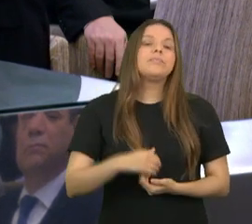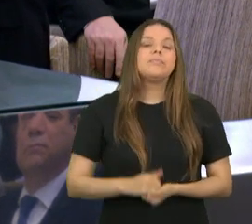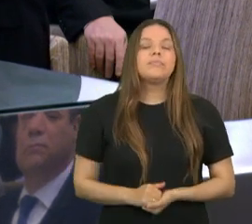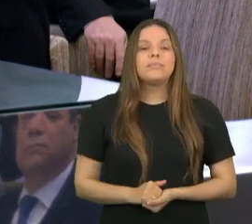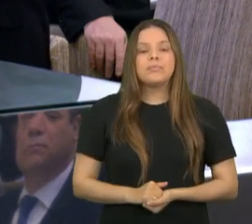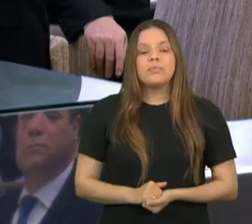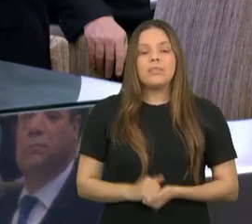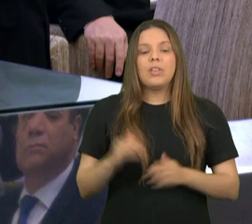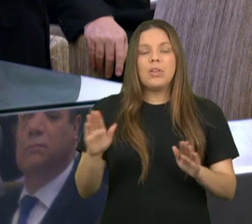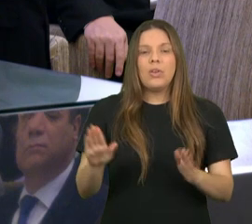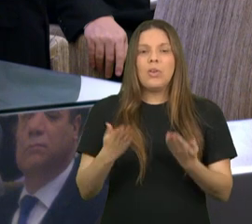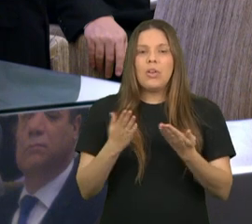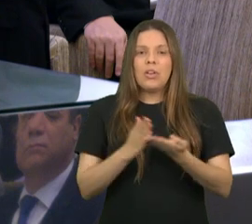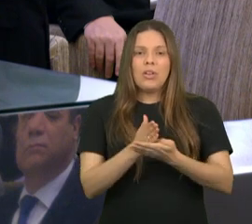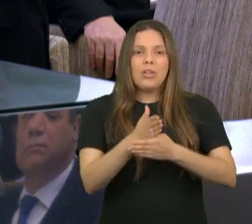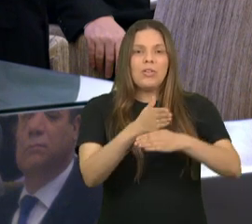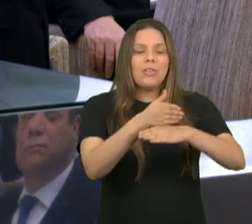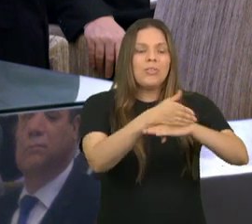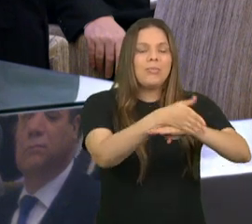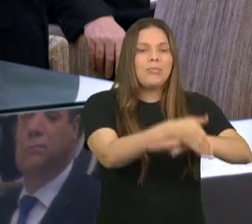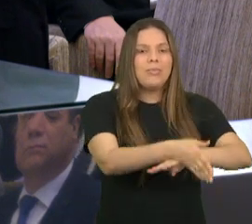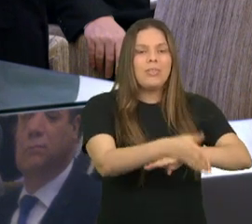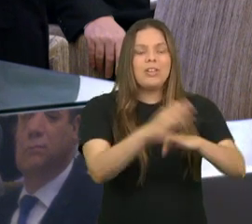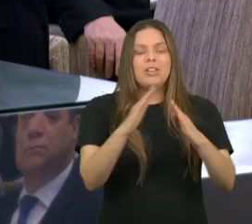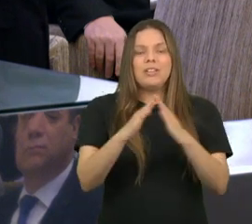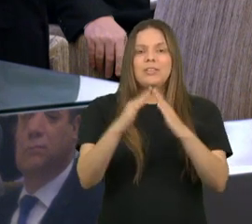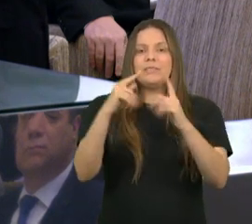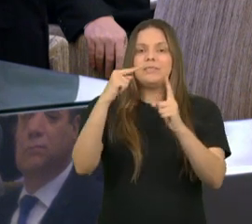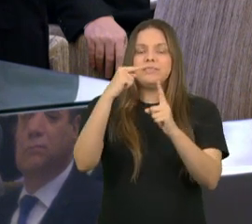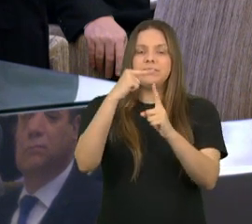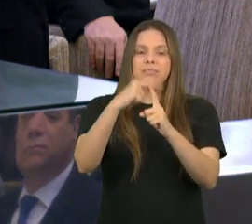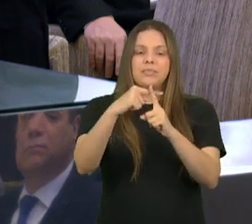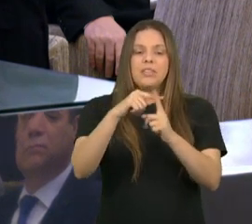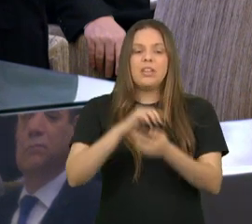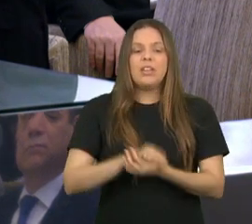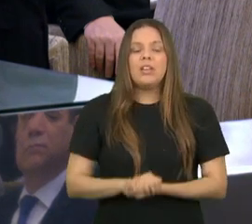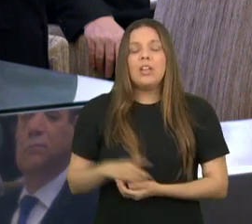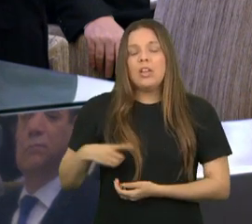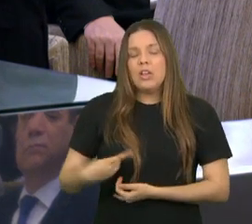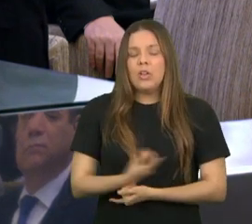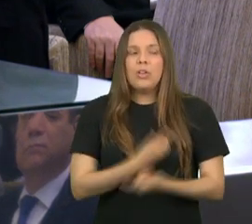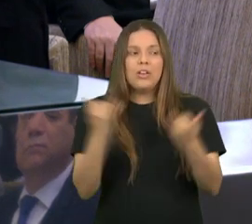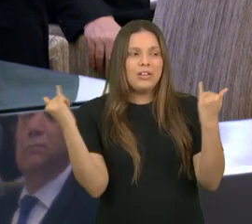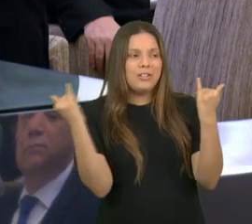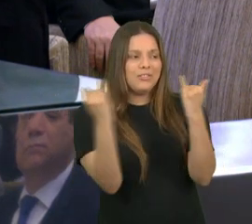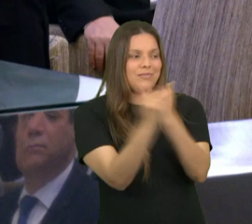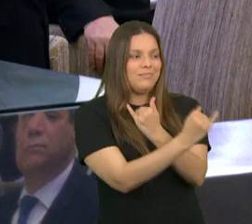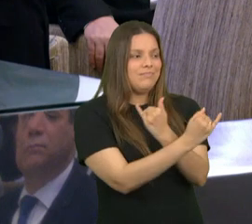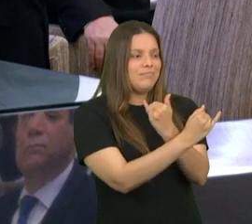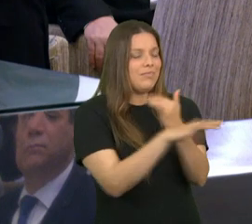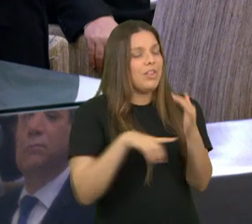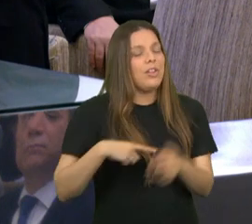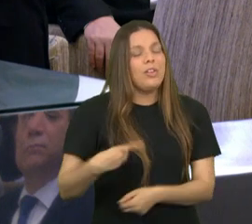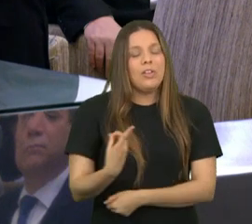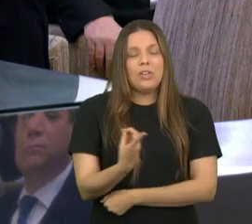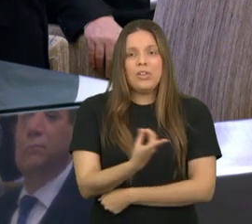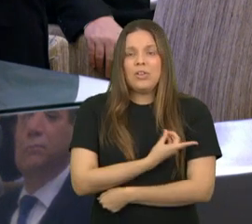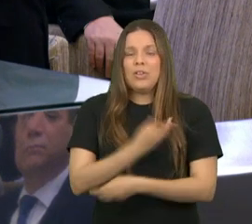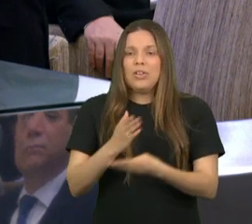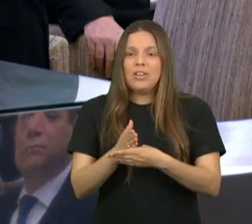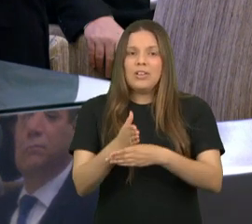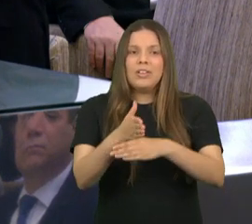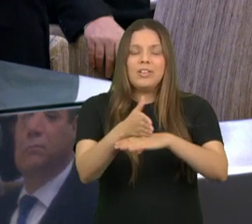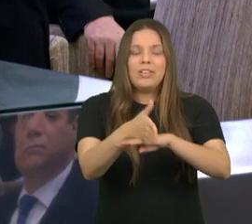quando nós entramos aqui neste templo, eu, Jefferson, Ana, nós dissemos um ao outro: nós estamos entrando hoje